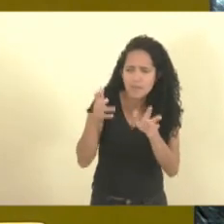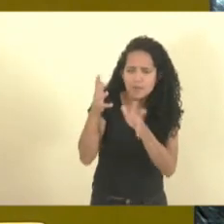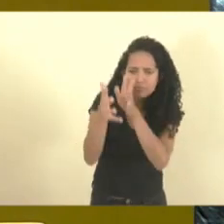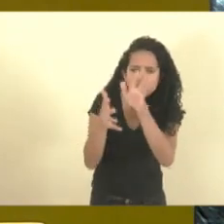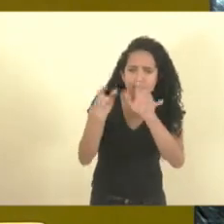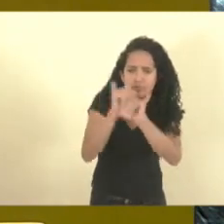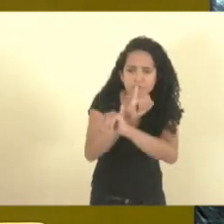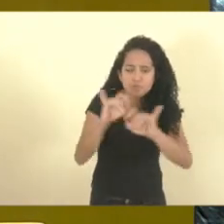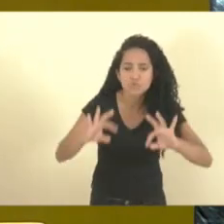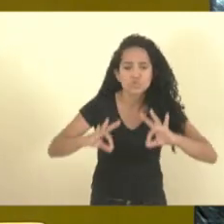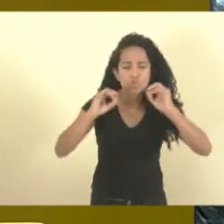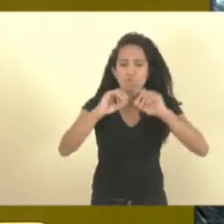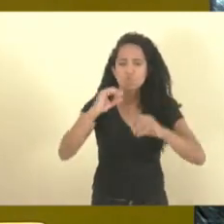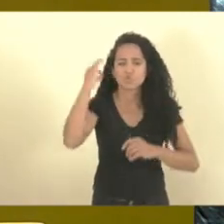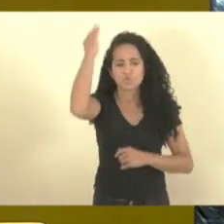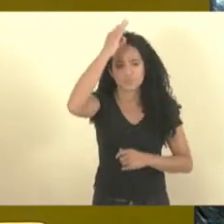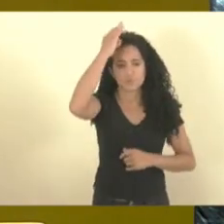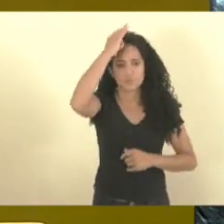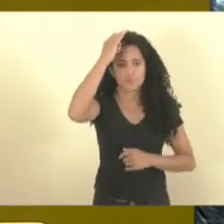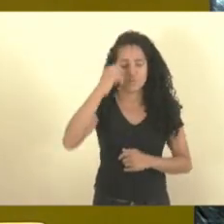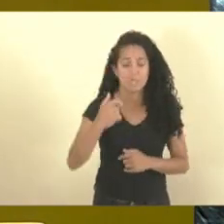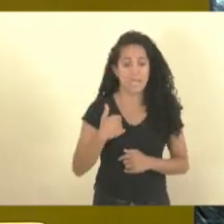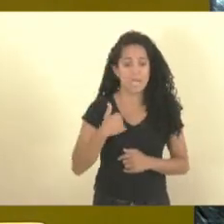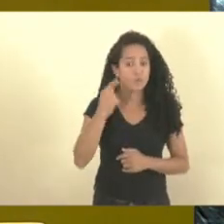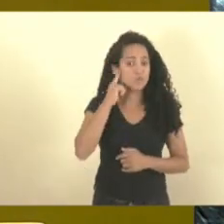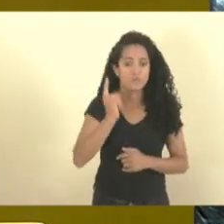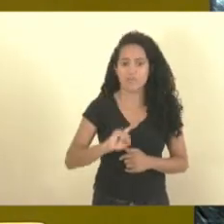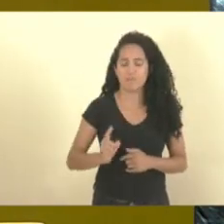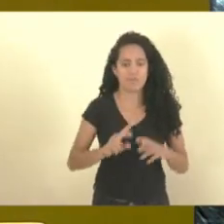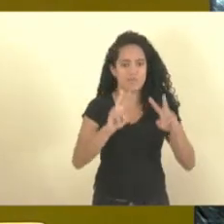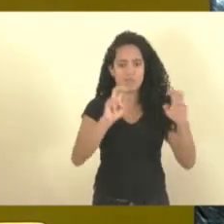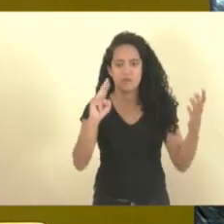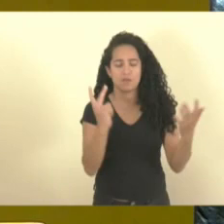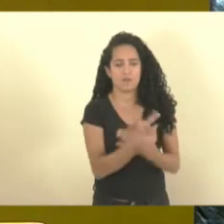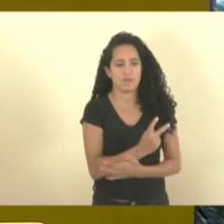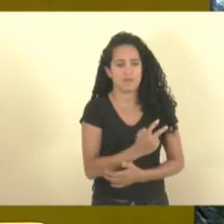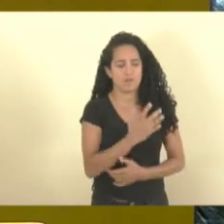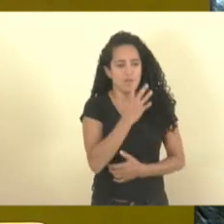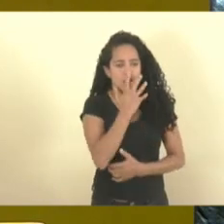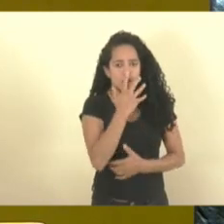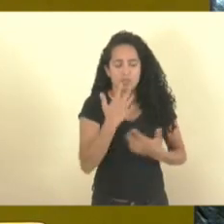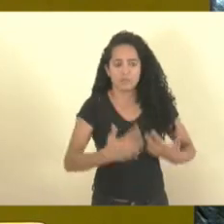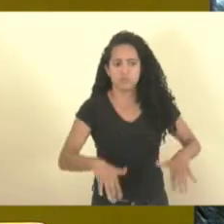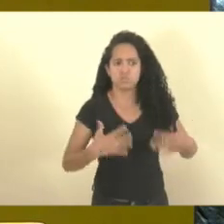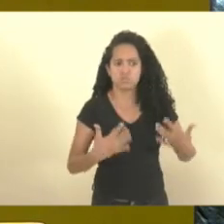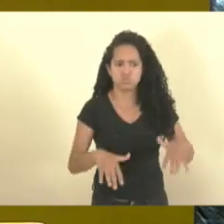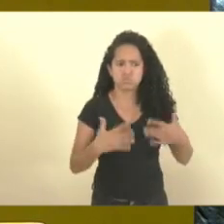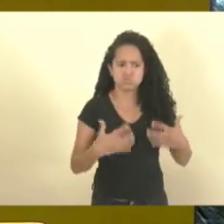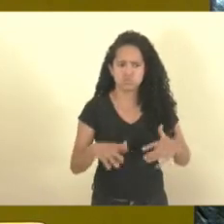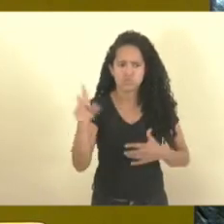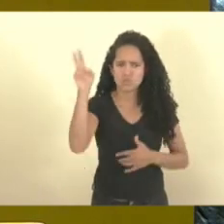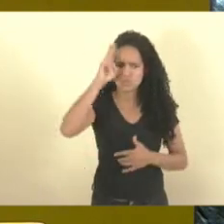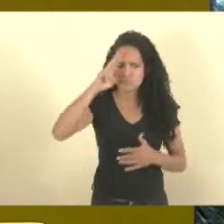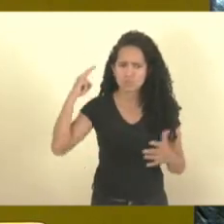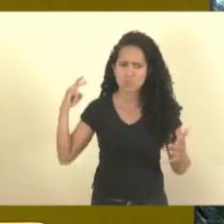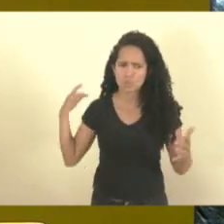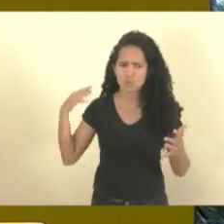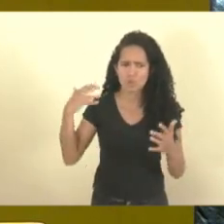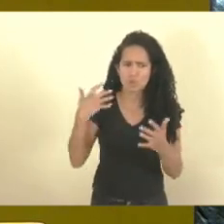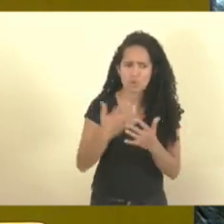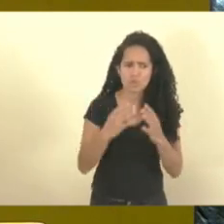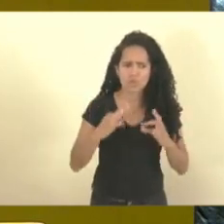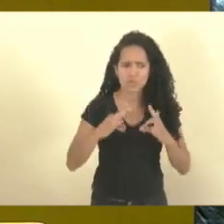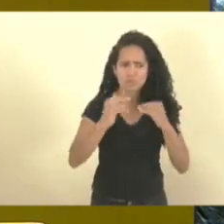do Espírito Santo. Eu dizia ali, eu não tinha conhecimento e fiquei extremamente chocada com toda a história, com todo o